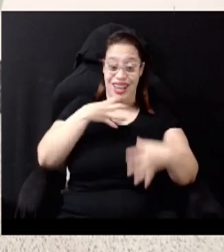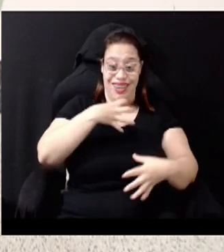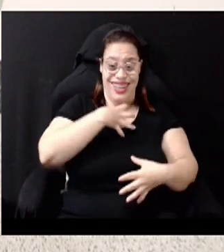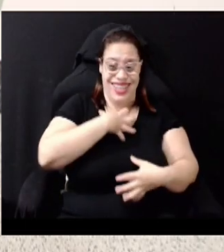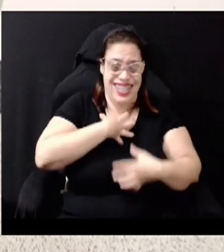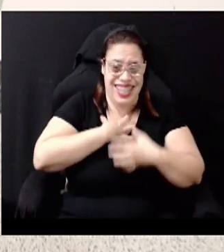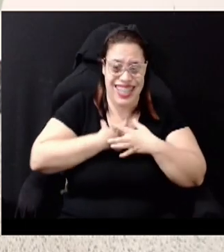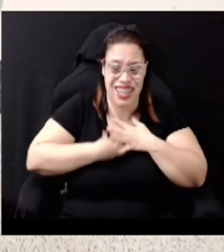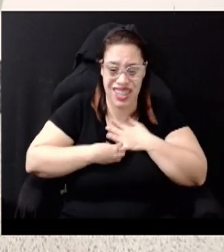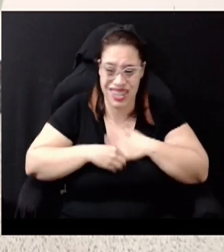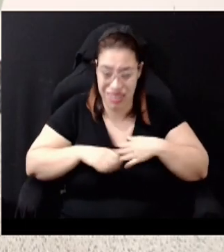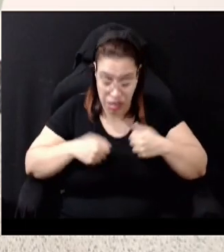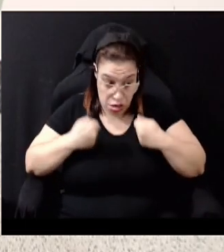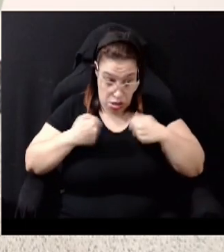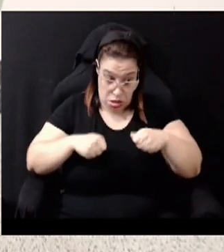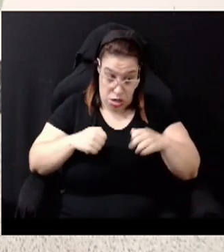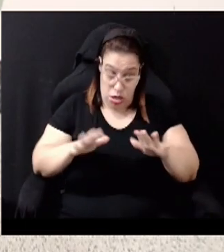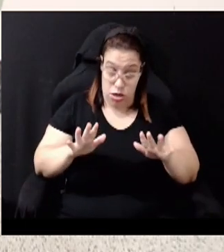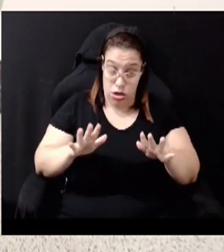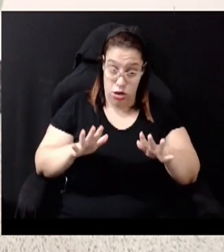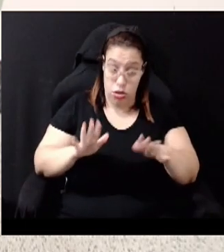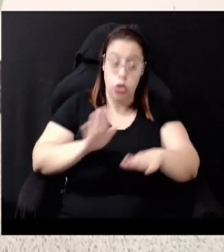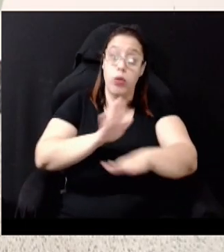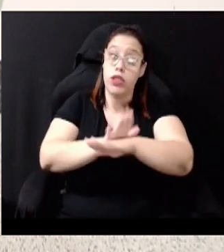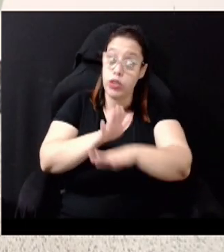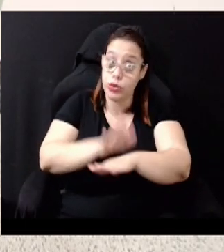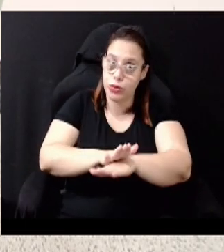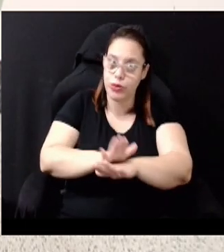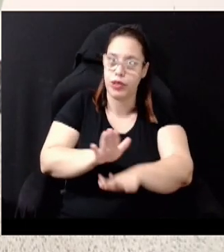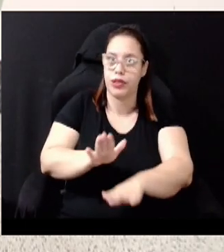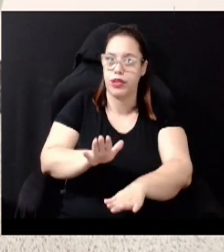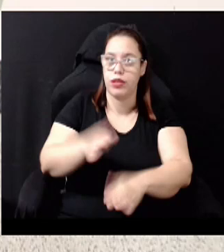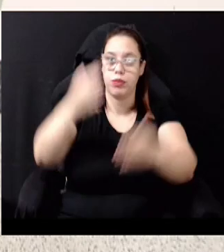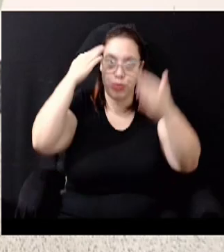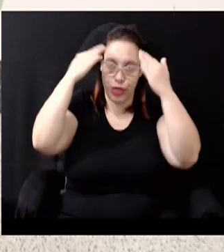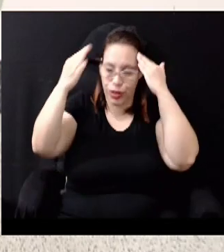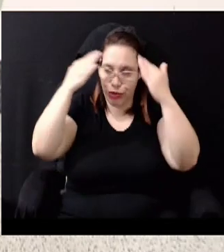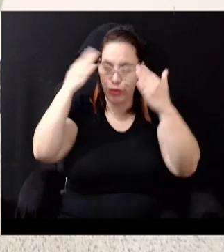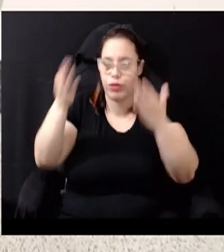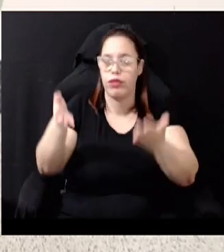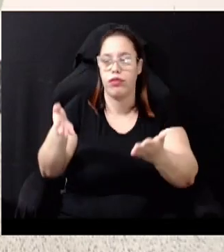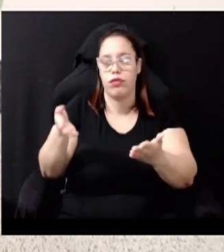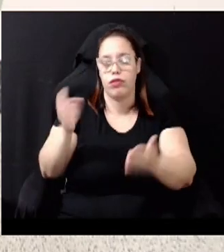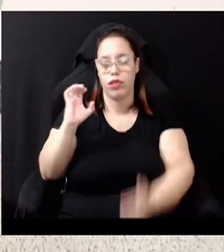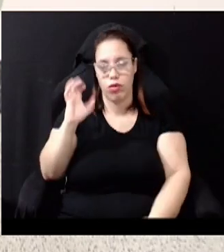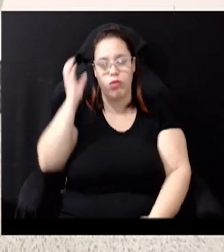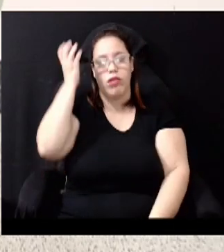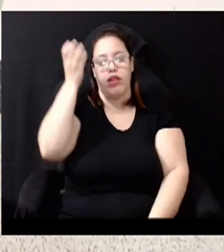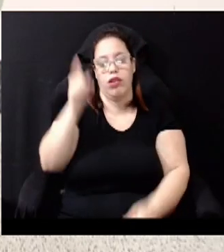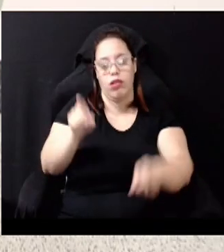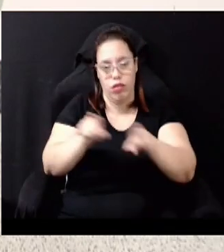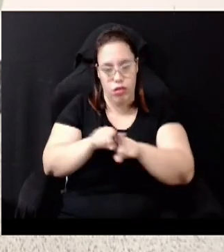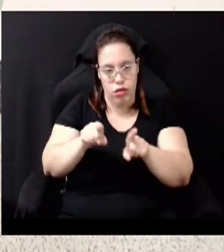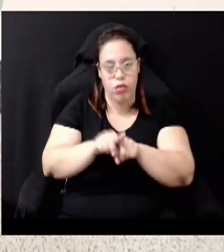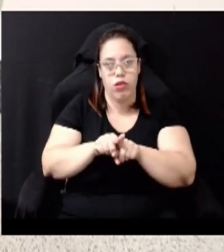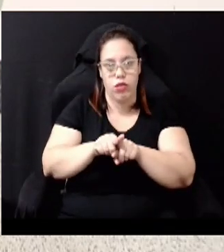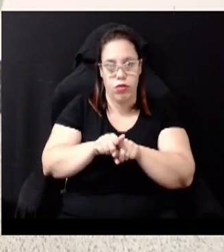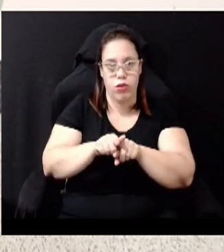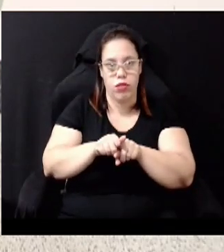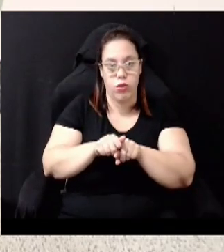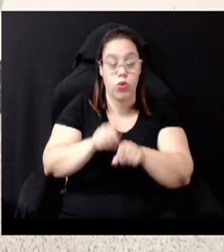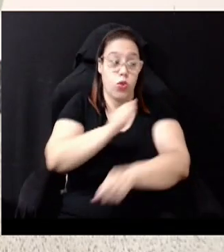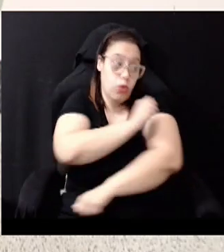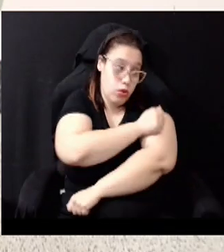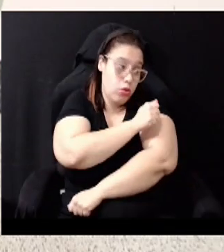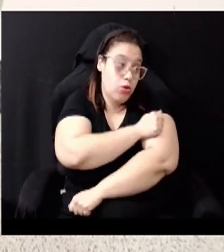precisa, muitas vezes, de uma ajuda psicológica, emocional. Isso acontece também com os estudantes,